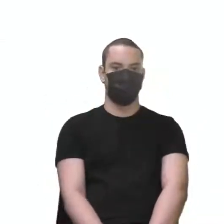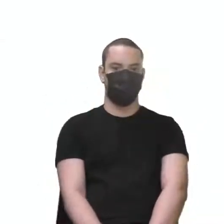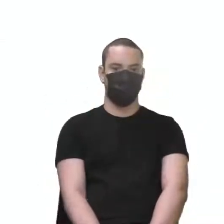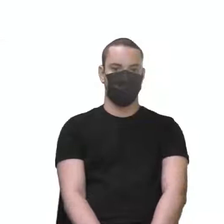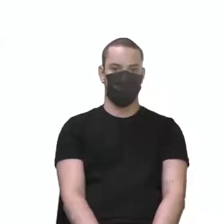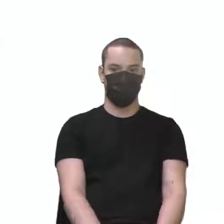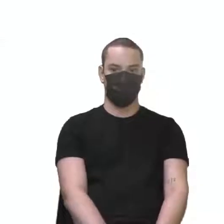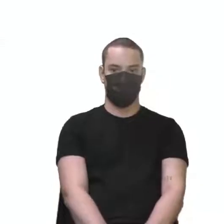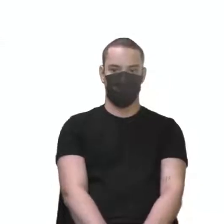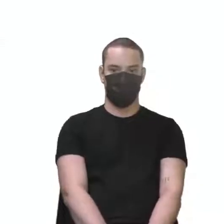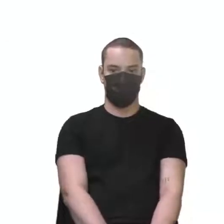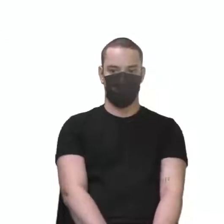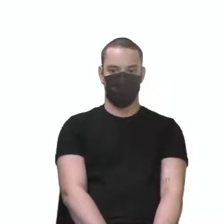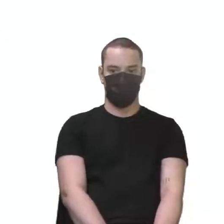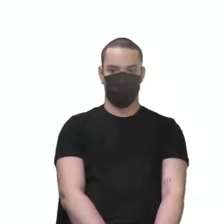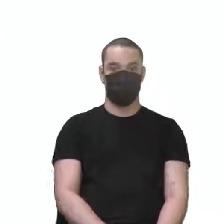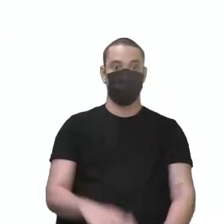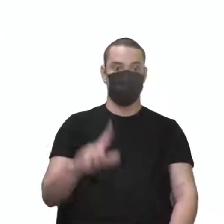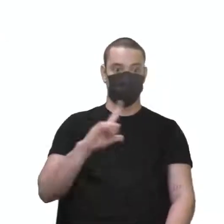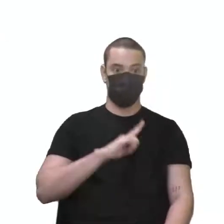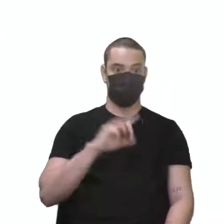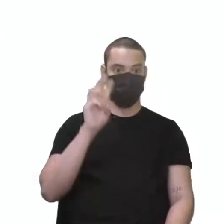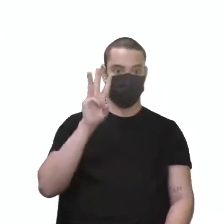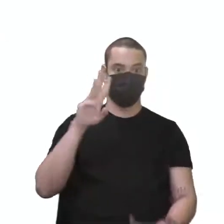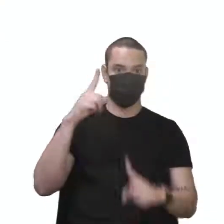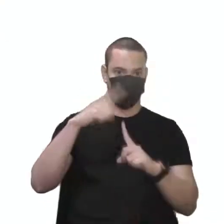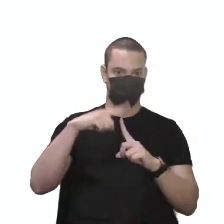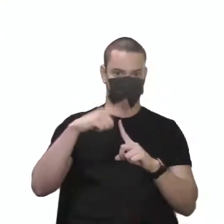3 tipos de bactérias, tá?